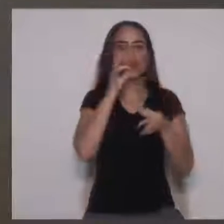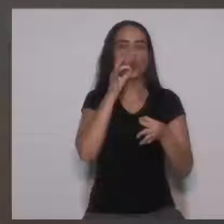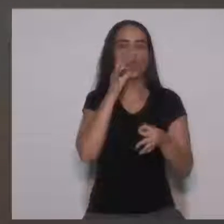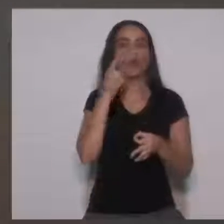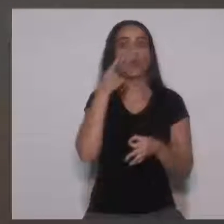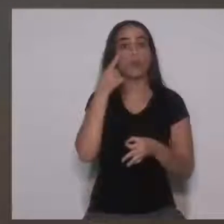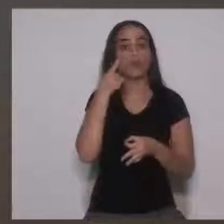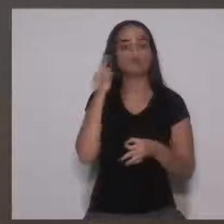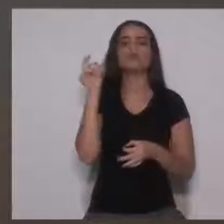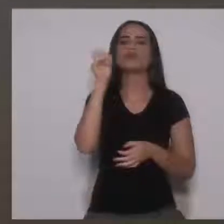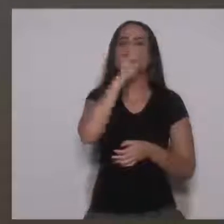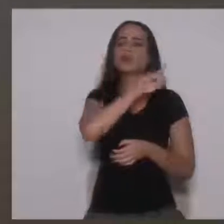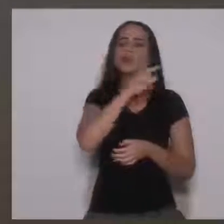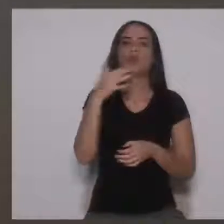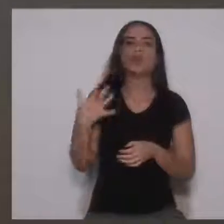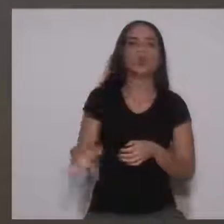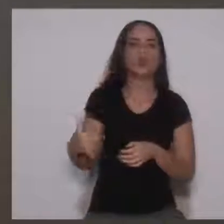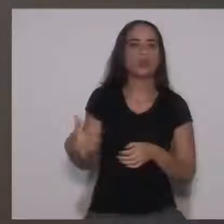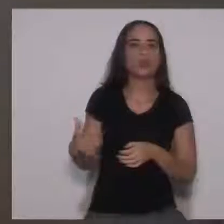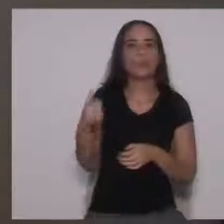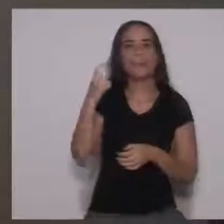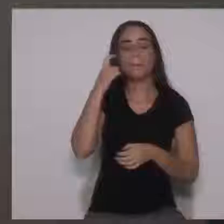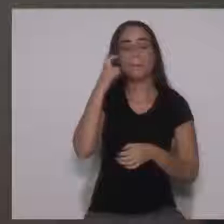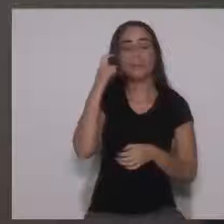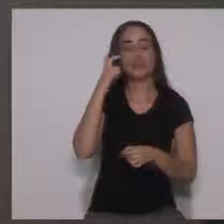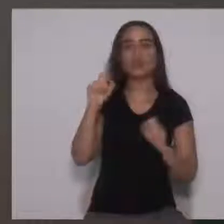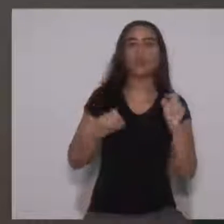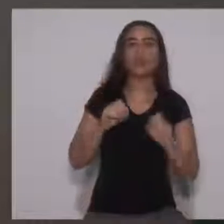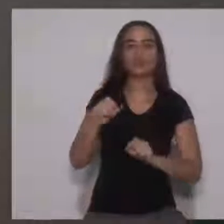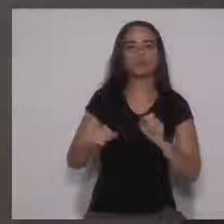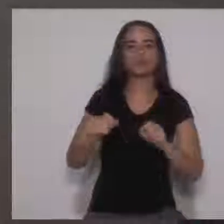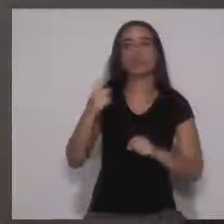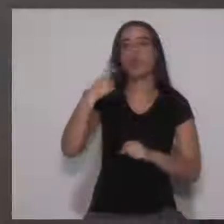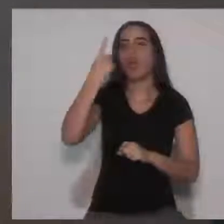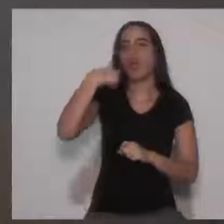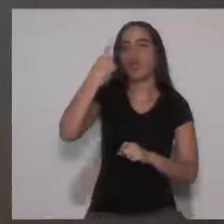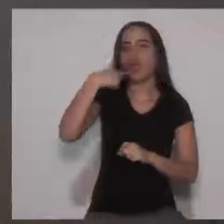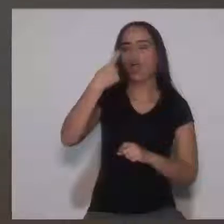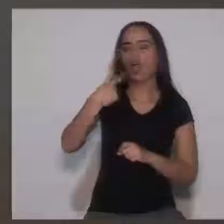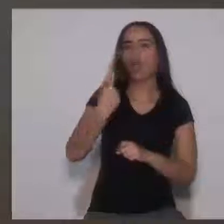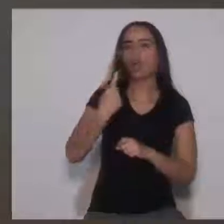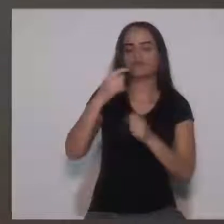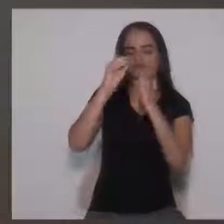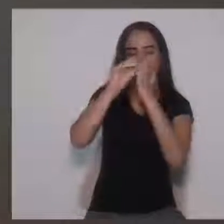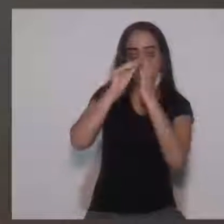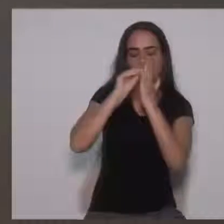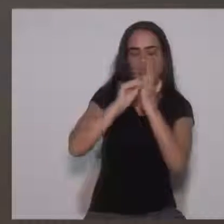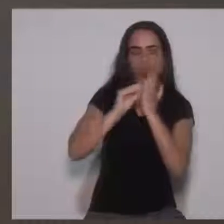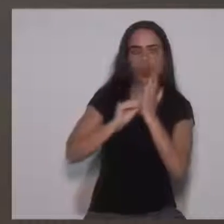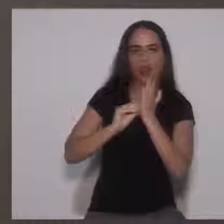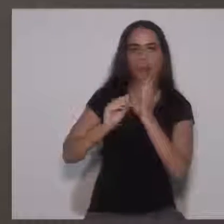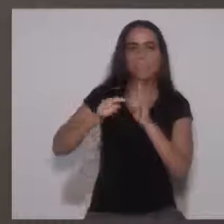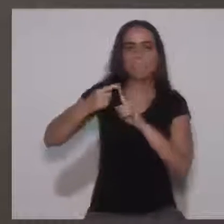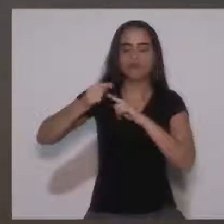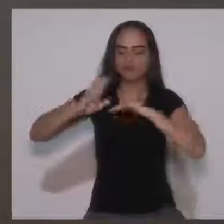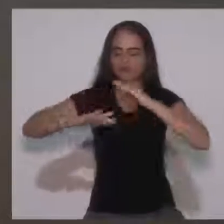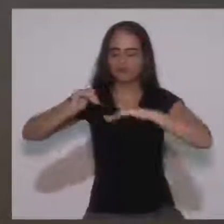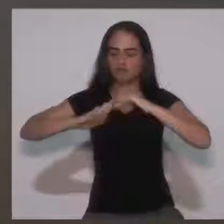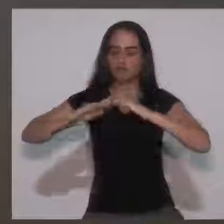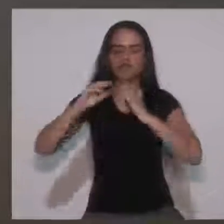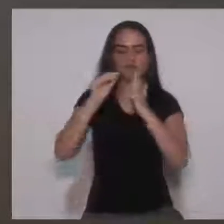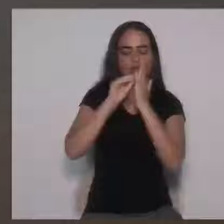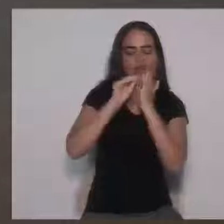se colocasse essas horas de planejamento e de execução, né, que essa